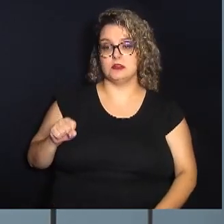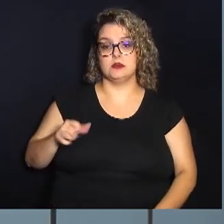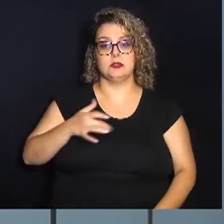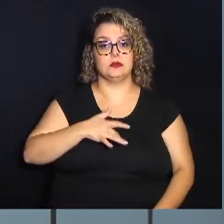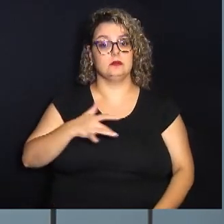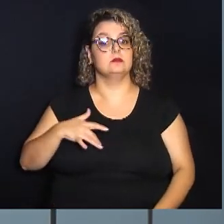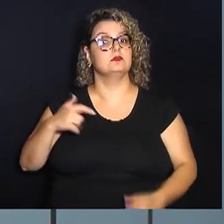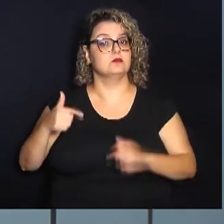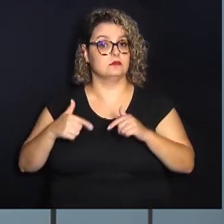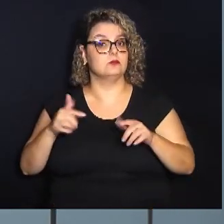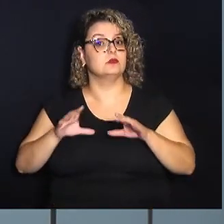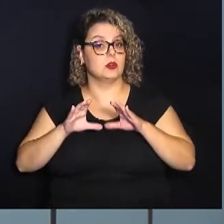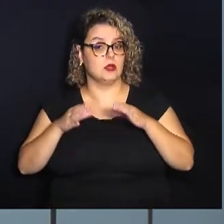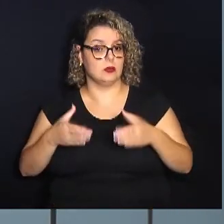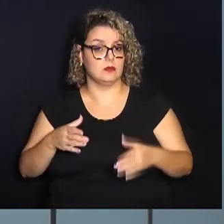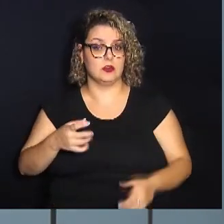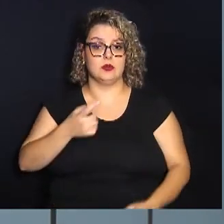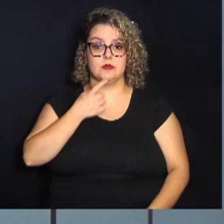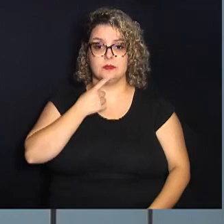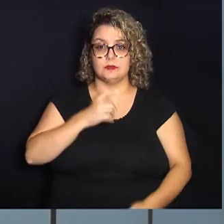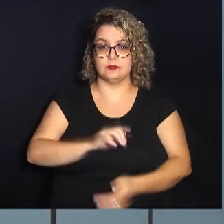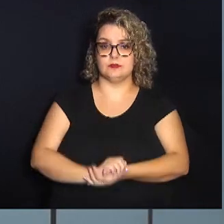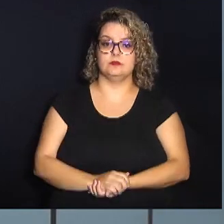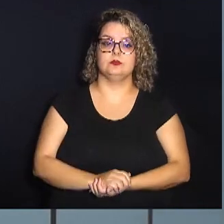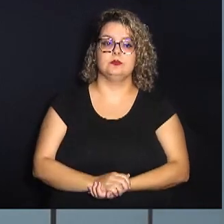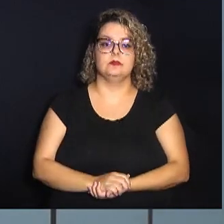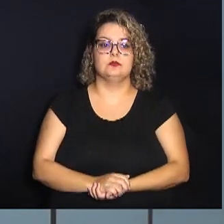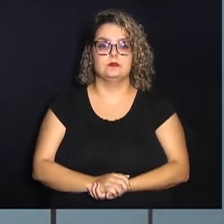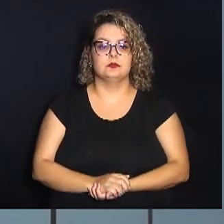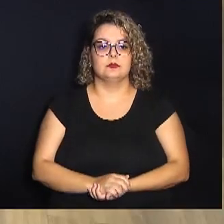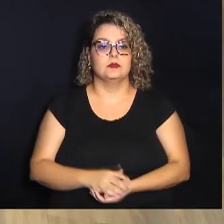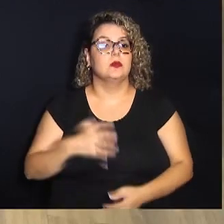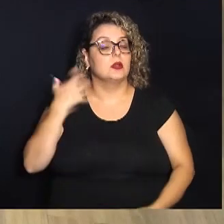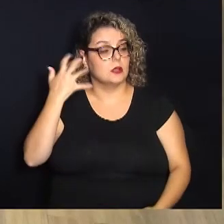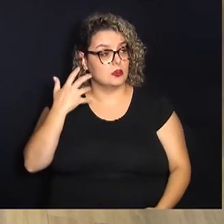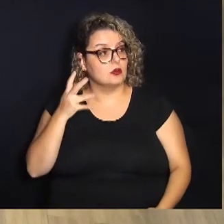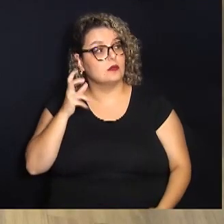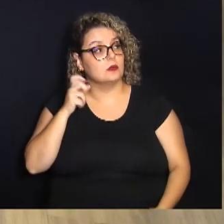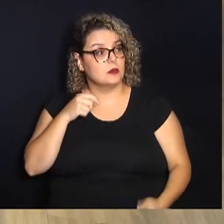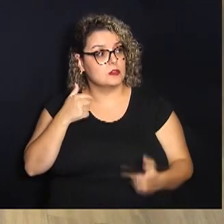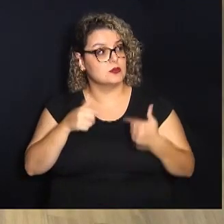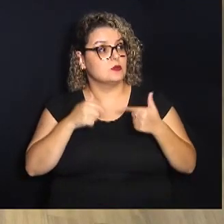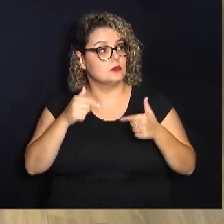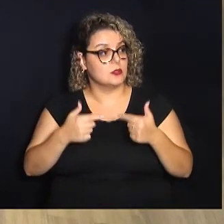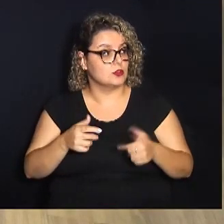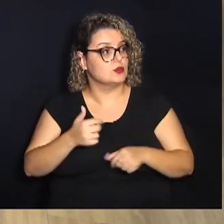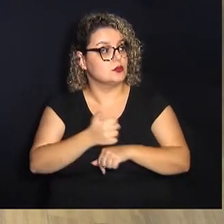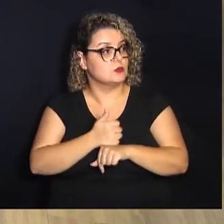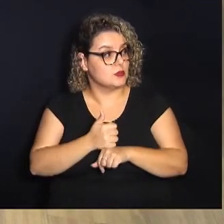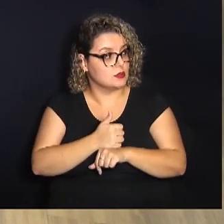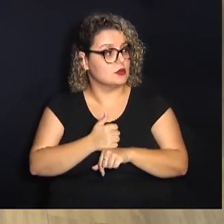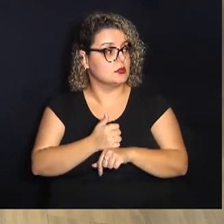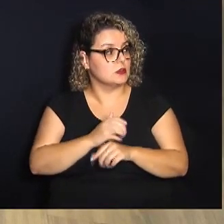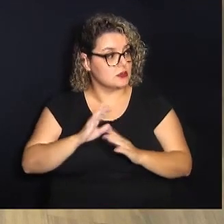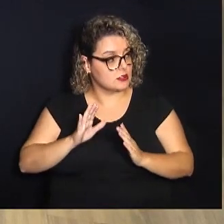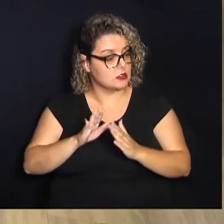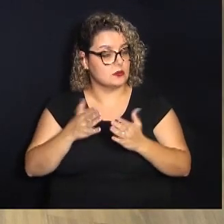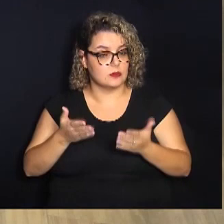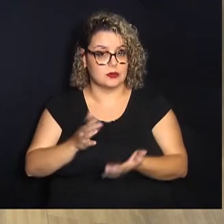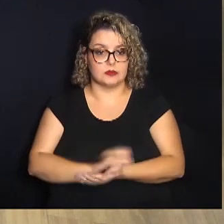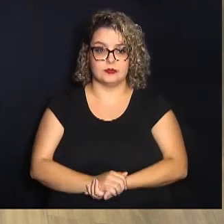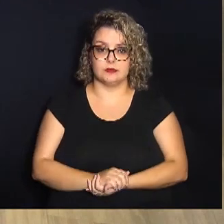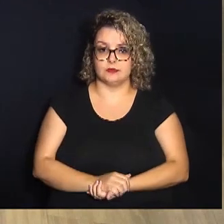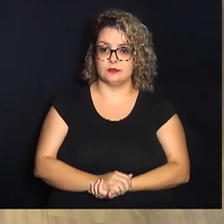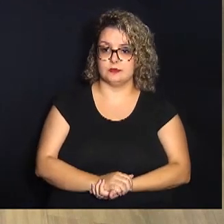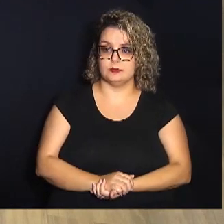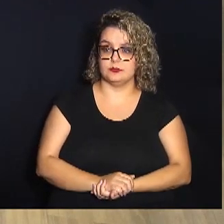em prol da comunidade de Campinas. Guida, quero ouvi-la também sobre esse trabalho dos profissionais que estão nessa linha de frente.